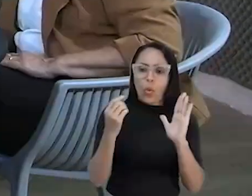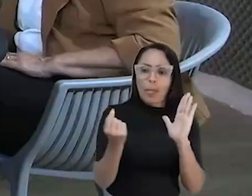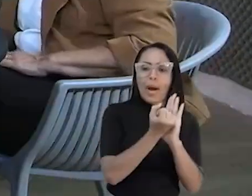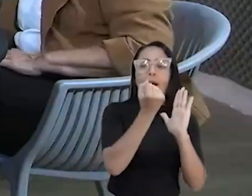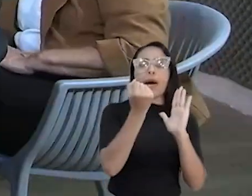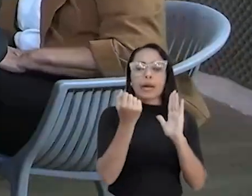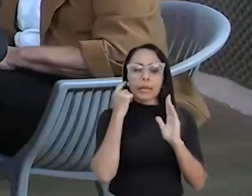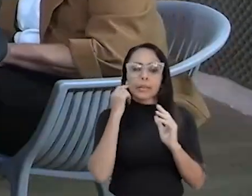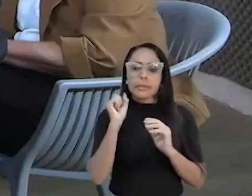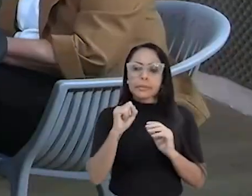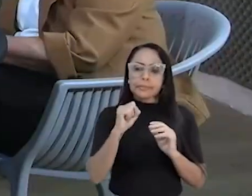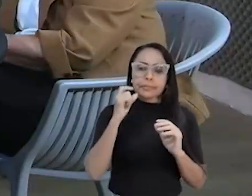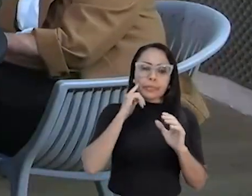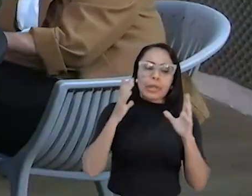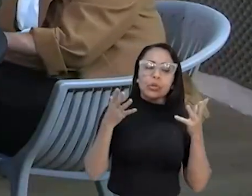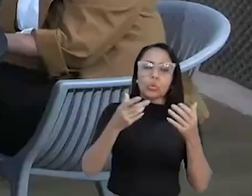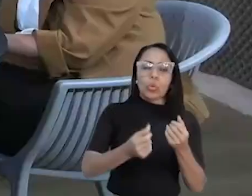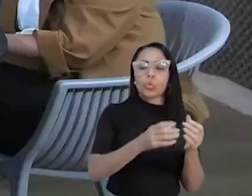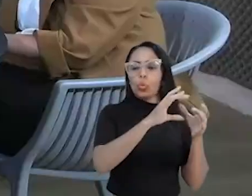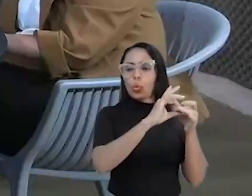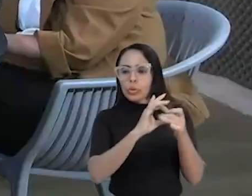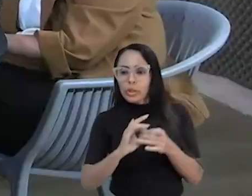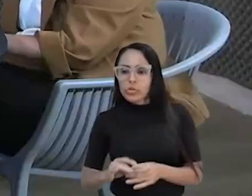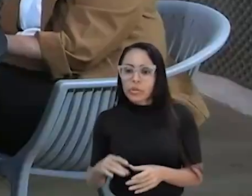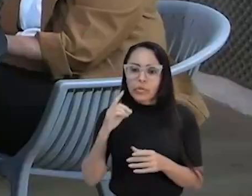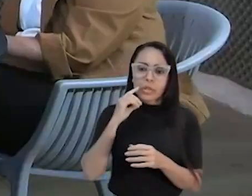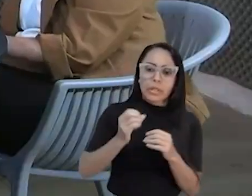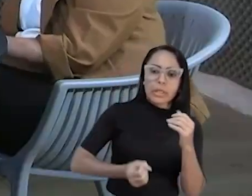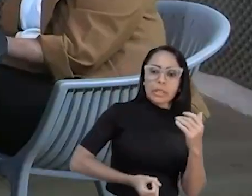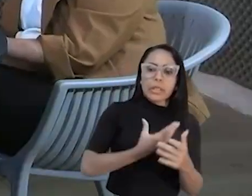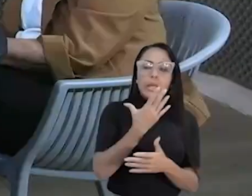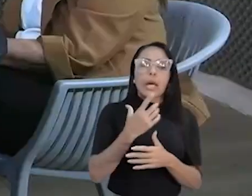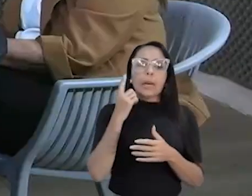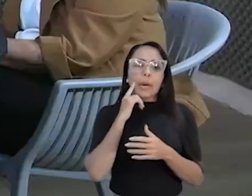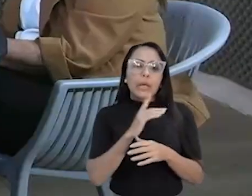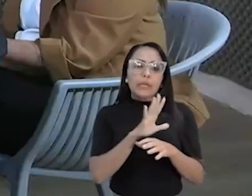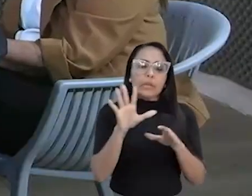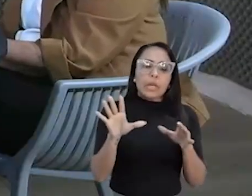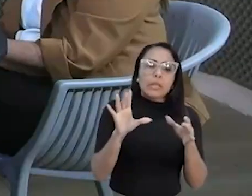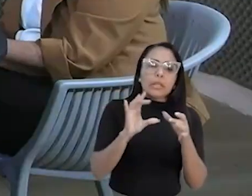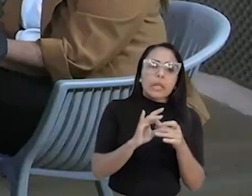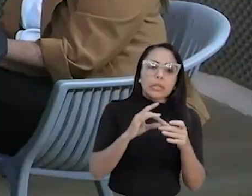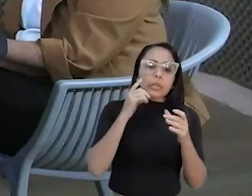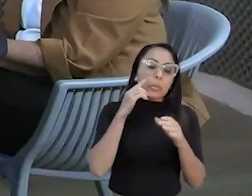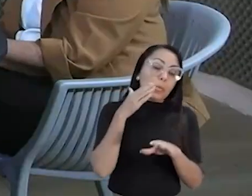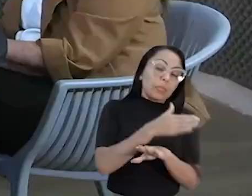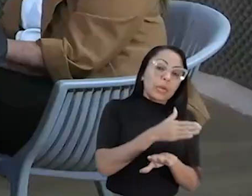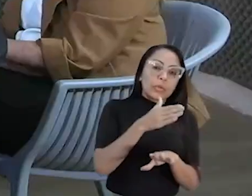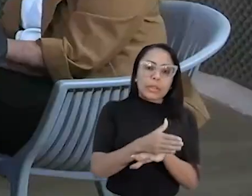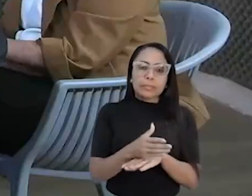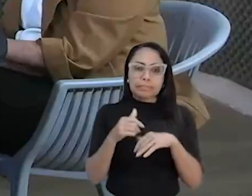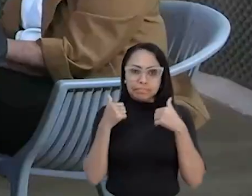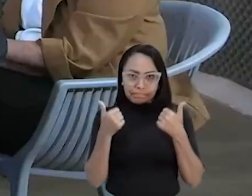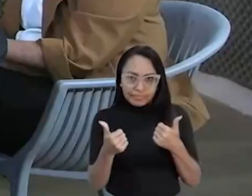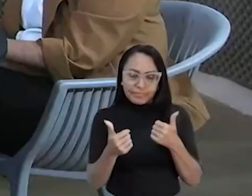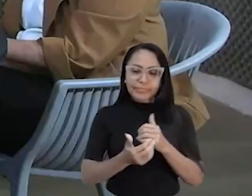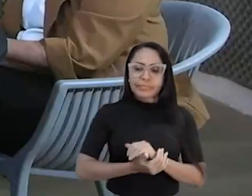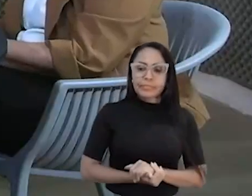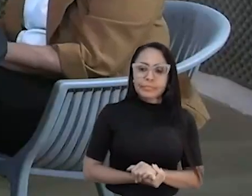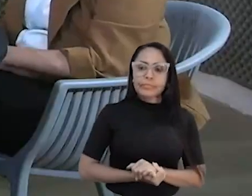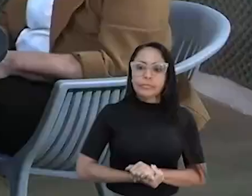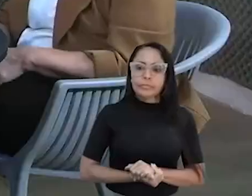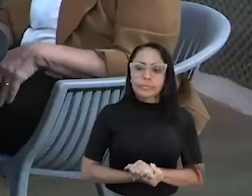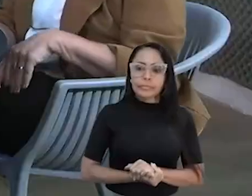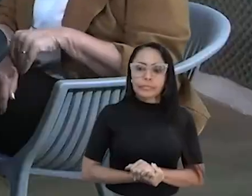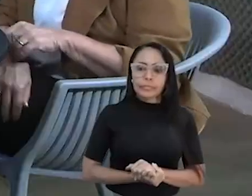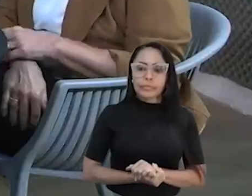né? Então, é todo um contexto que você tem que criar para que isso faça sentido para quem vai frequentar. Sim. Esses